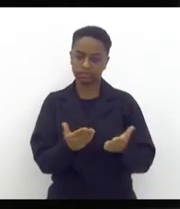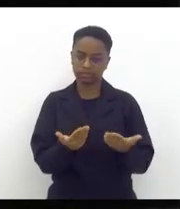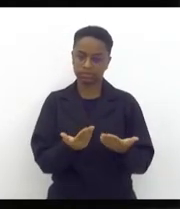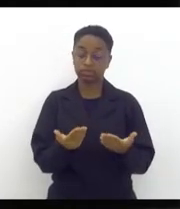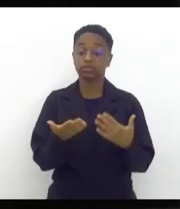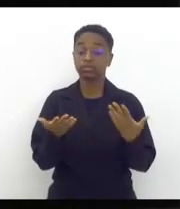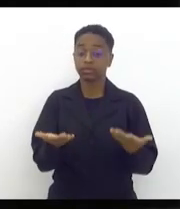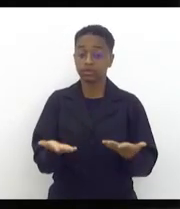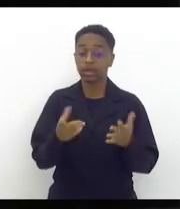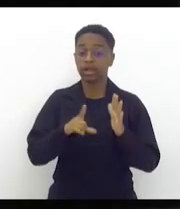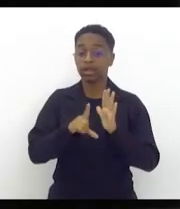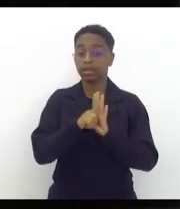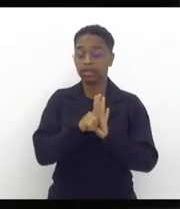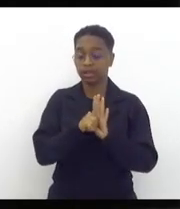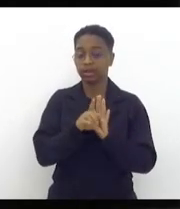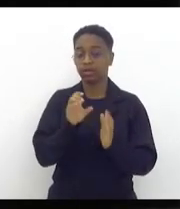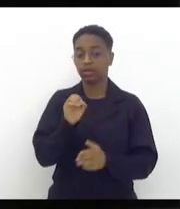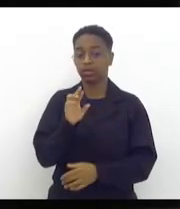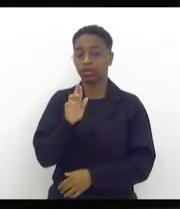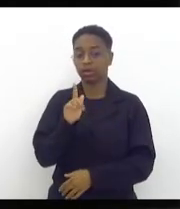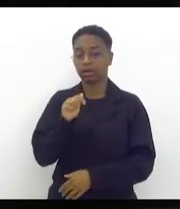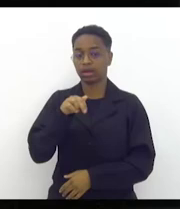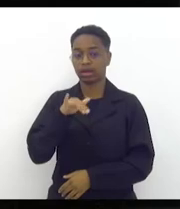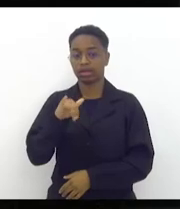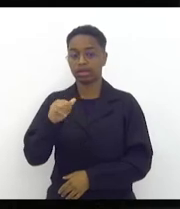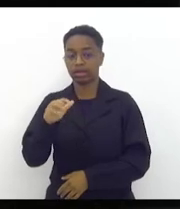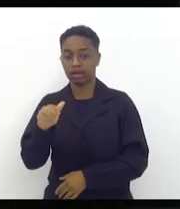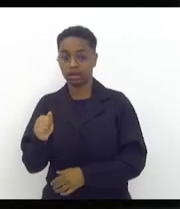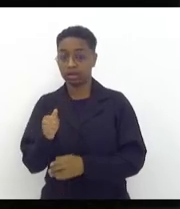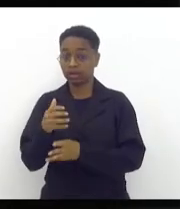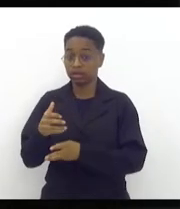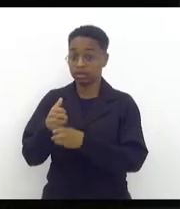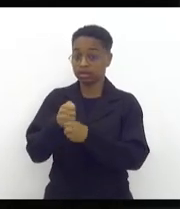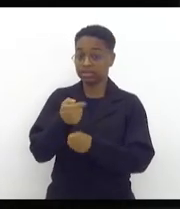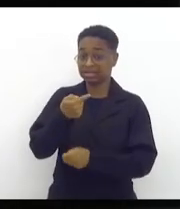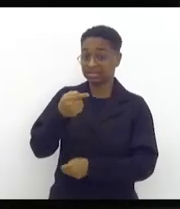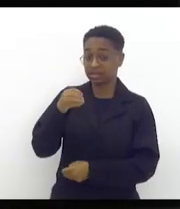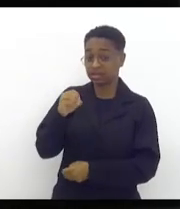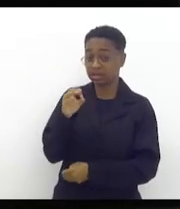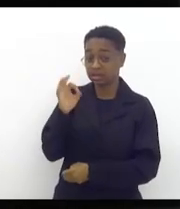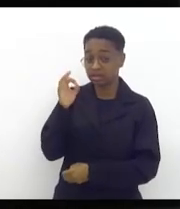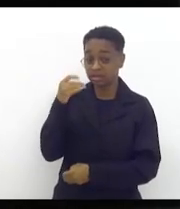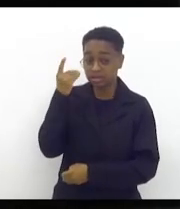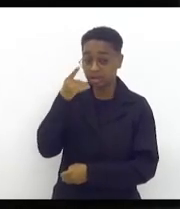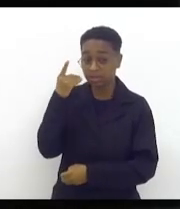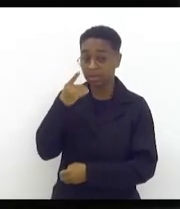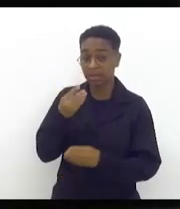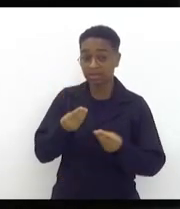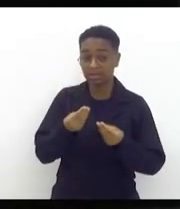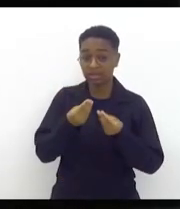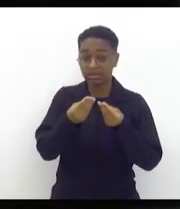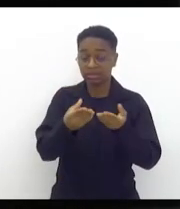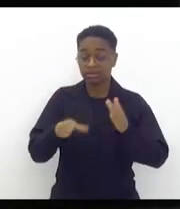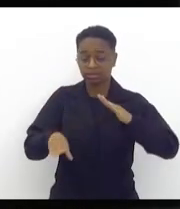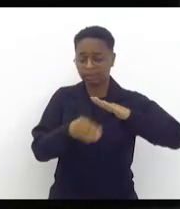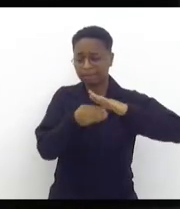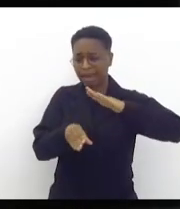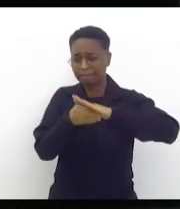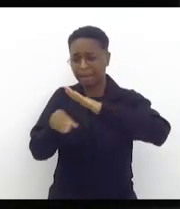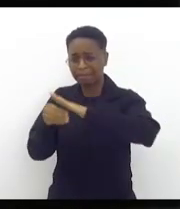ao todo, os 70 deputados ofereceram mais de 600 emendas. Isso